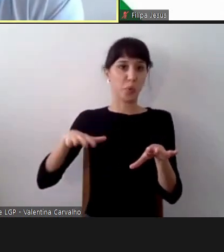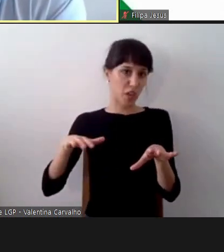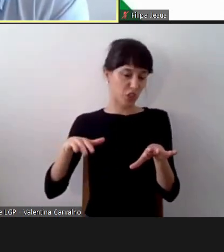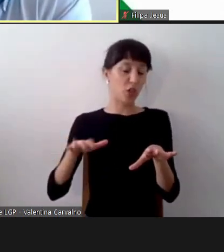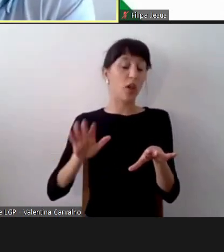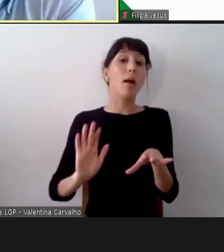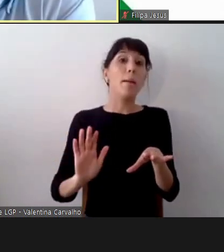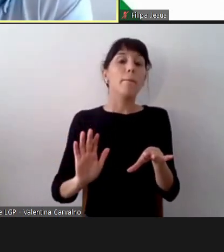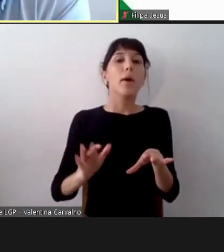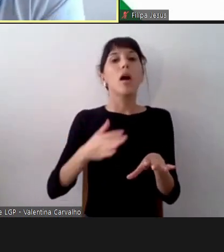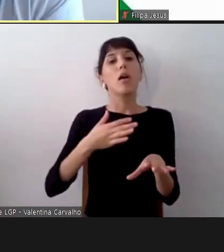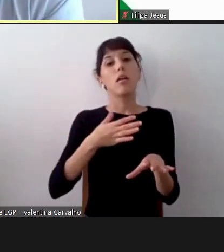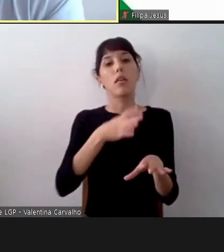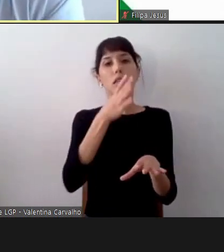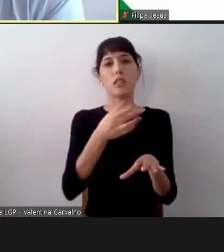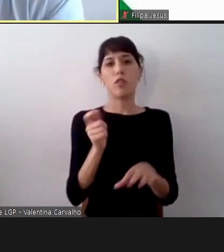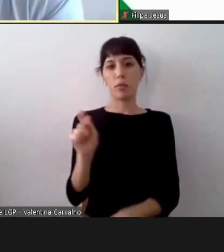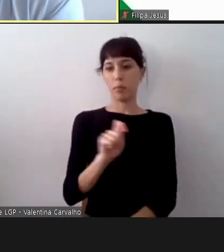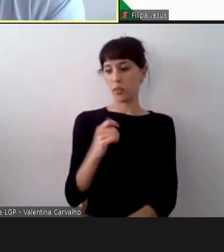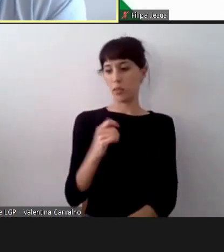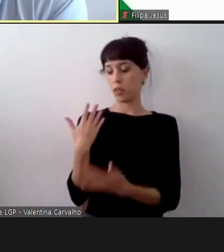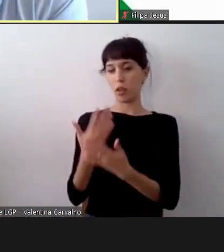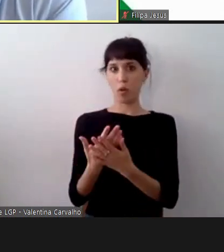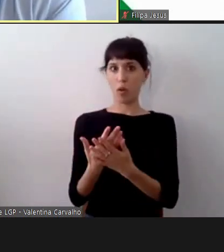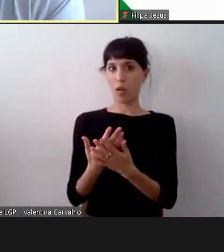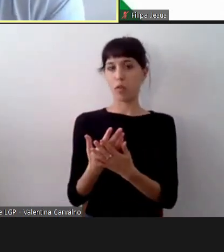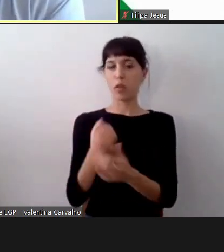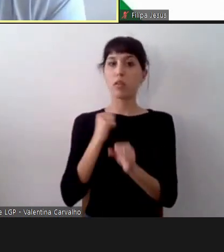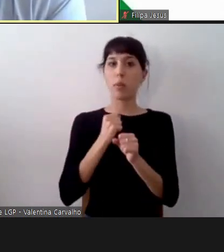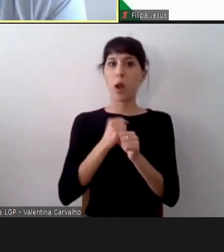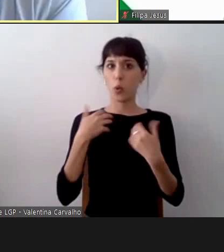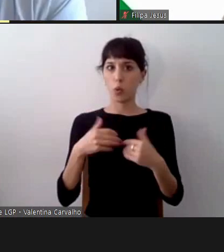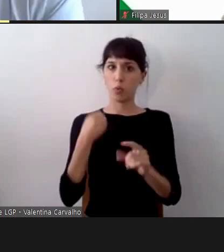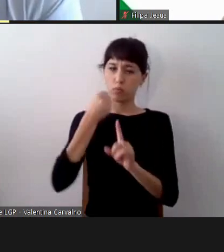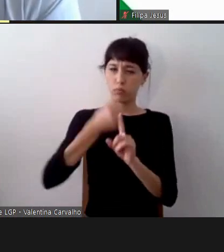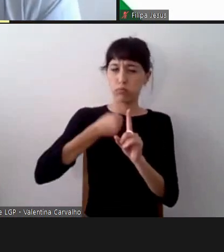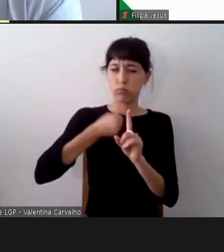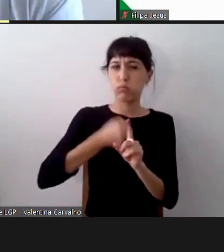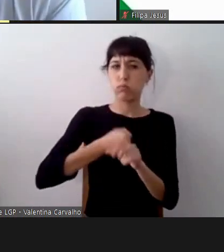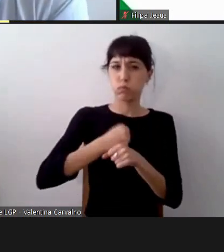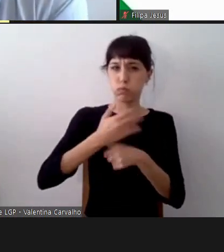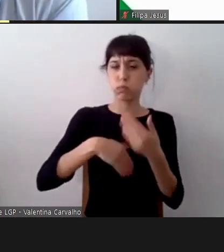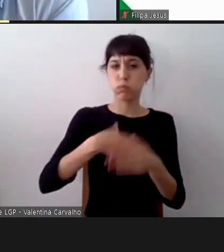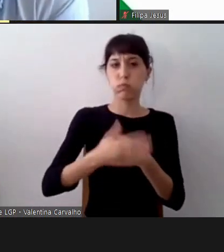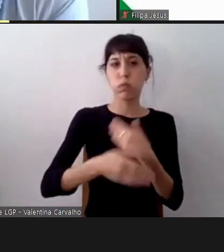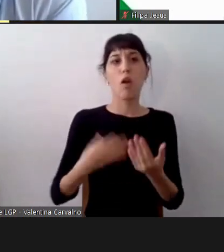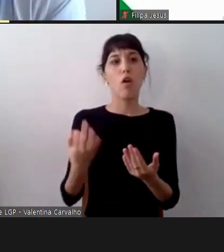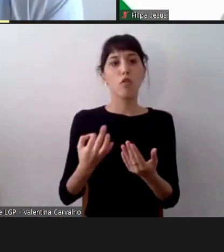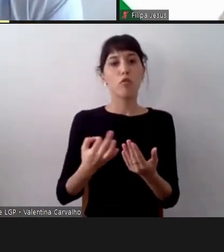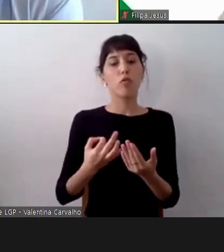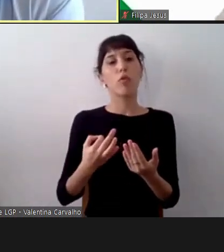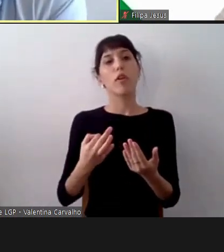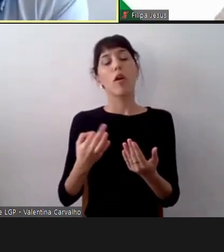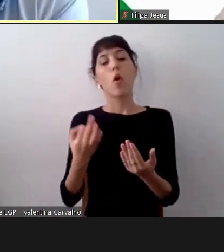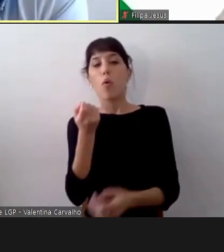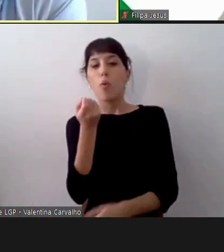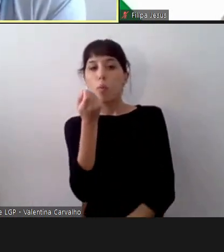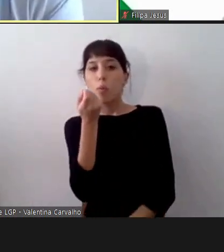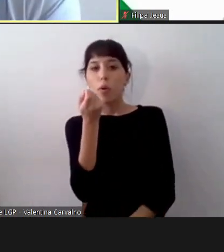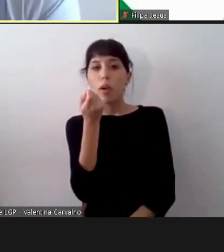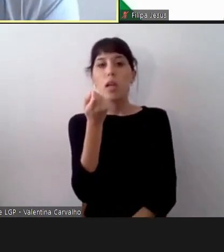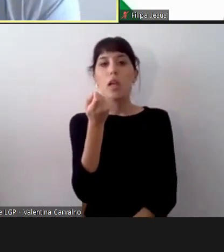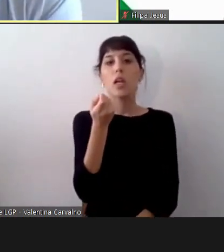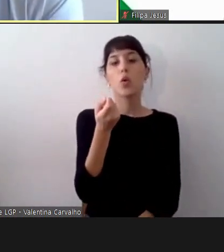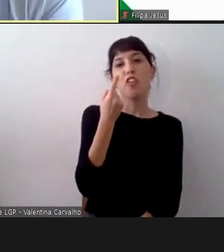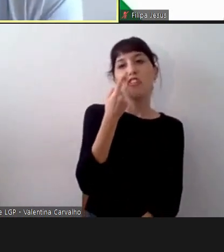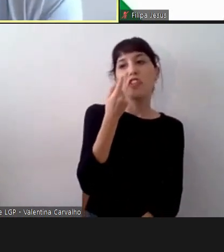dizer, especialmente neste último mês, depois de algum trabalho que foi feito, depois de uma certa apreensão ou olhar de soslaio